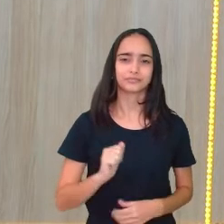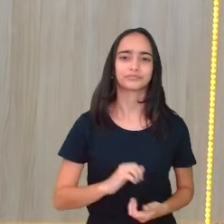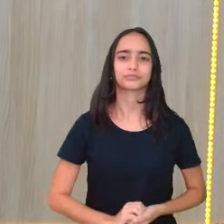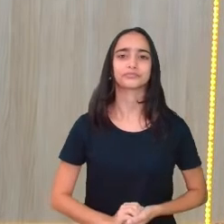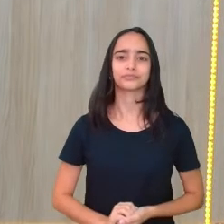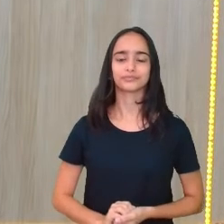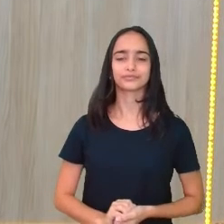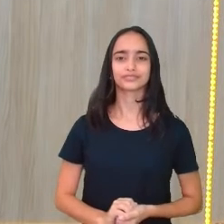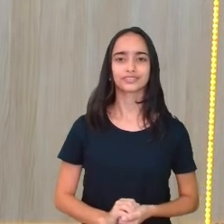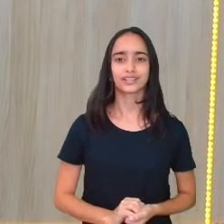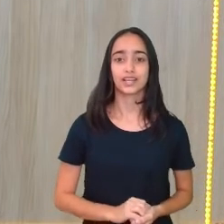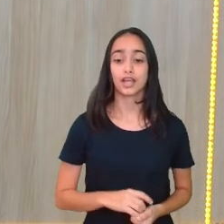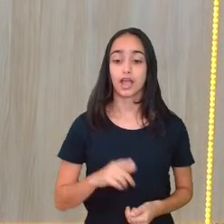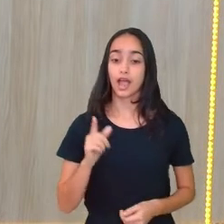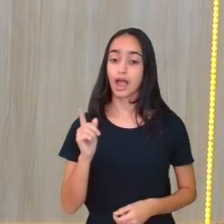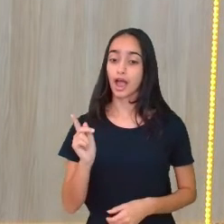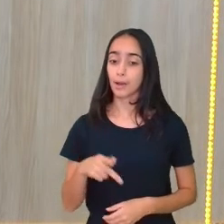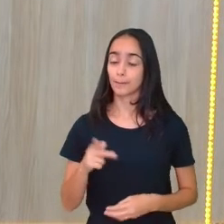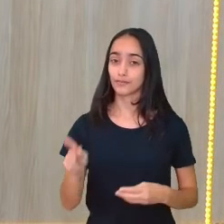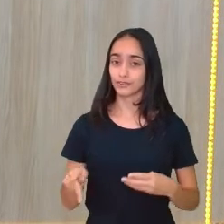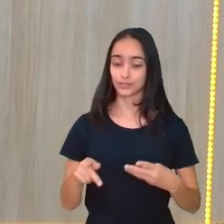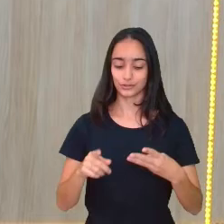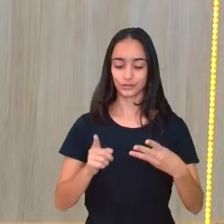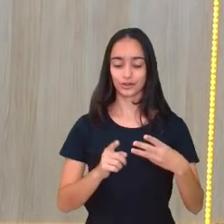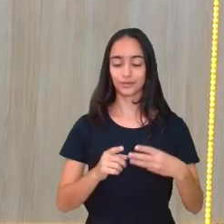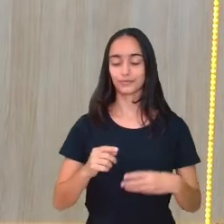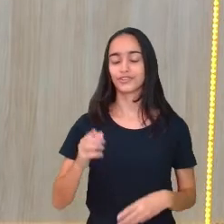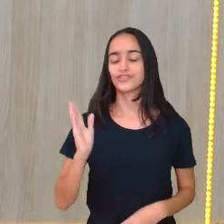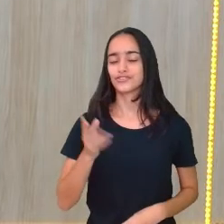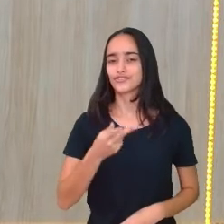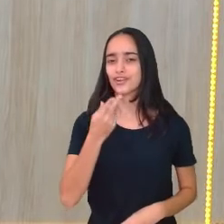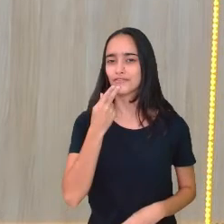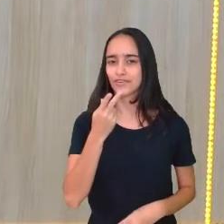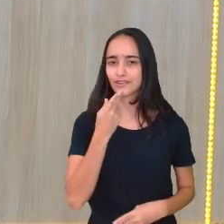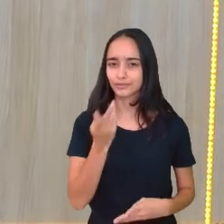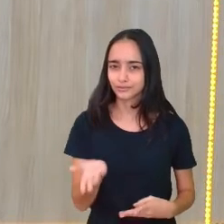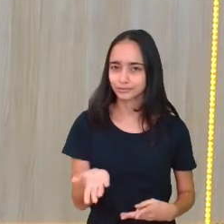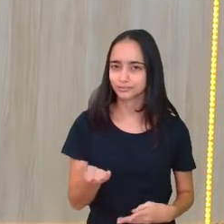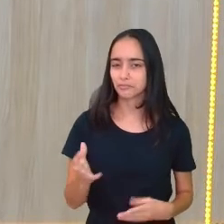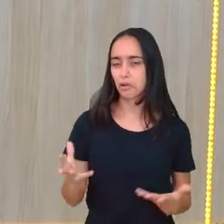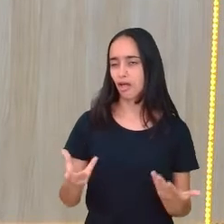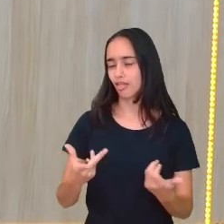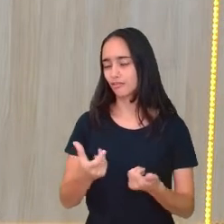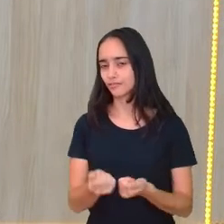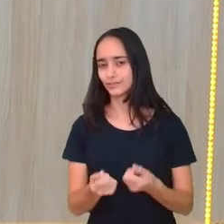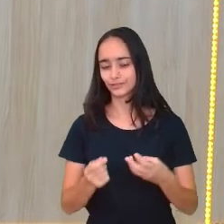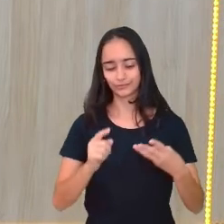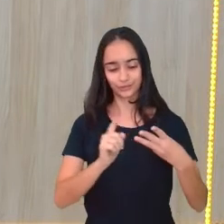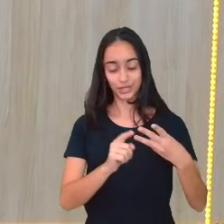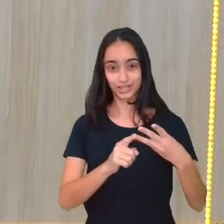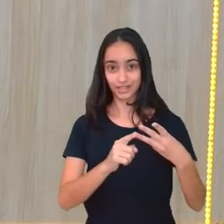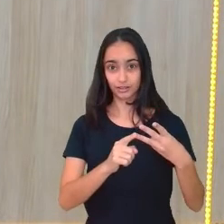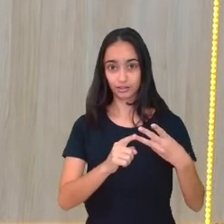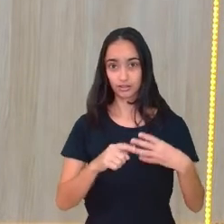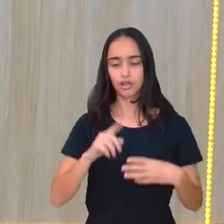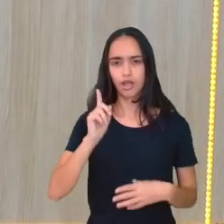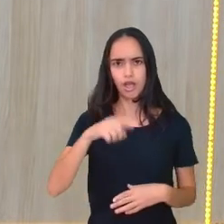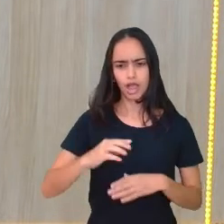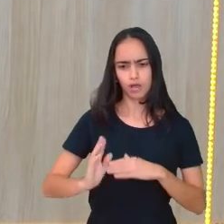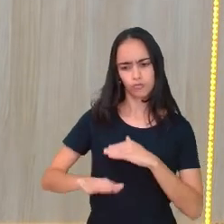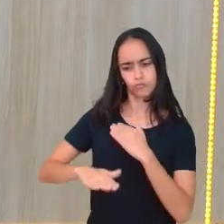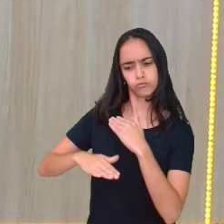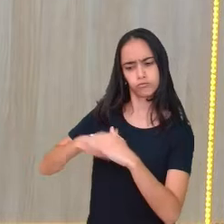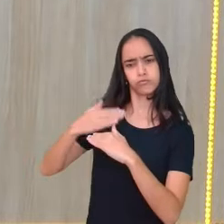sobrecarga, aí, que a professora Dini já deu um spoiler, né? Maravilhosa. É a evolução do indivíduo